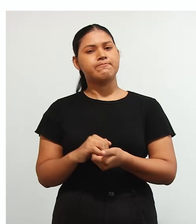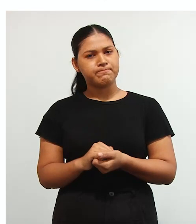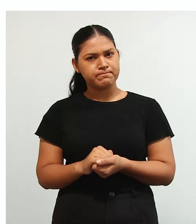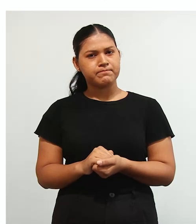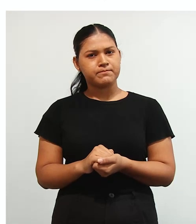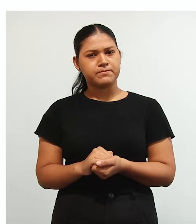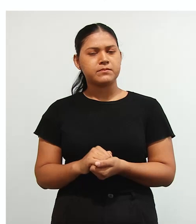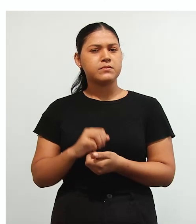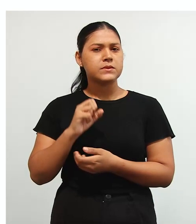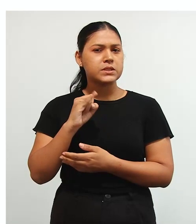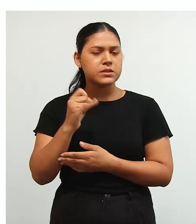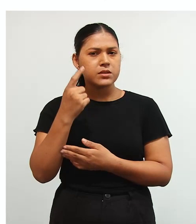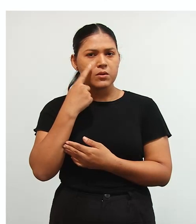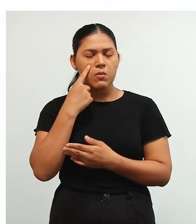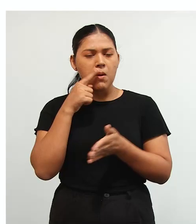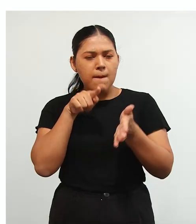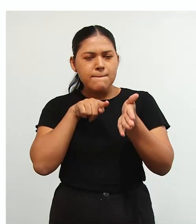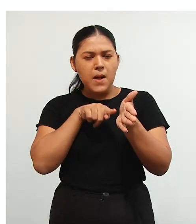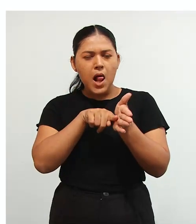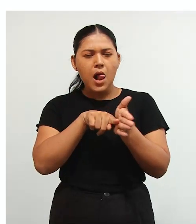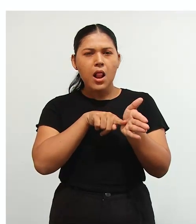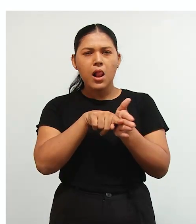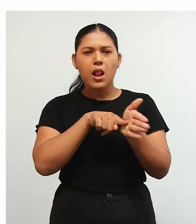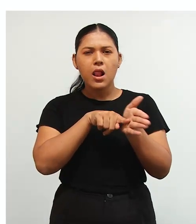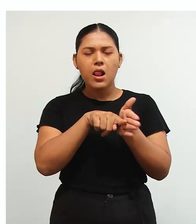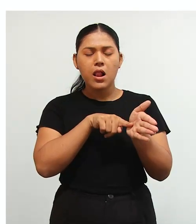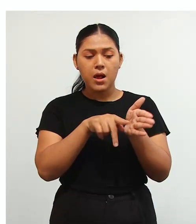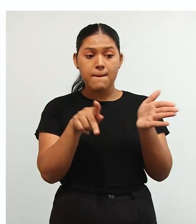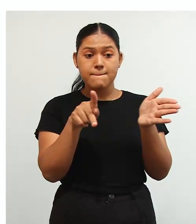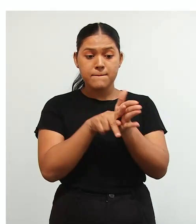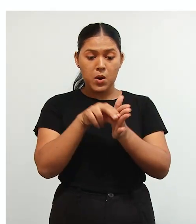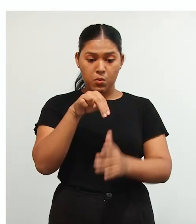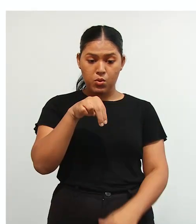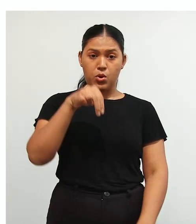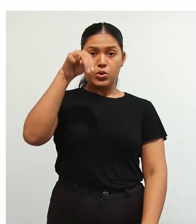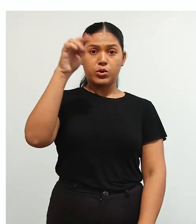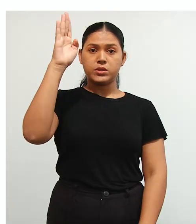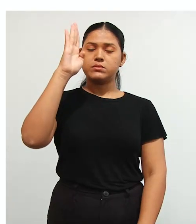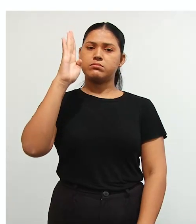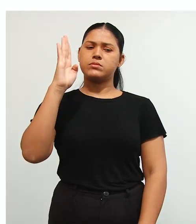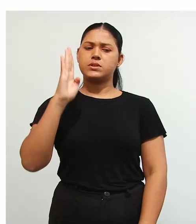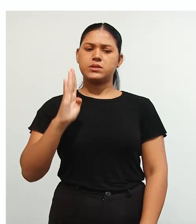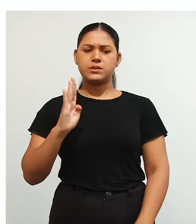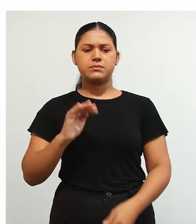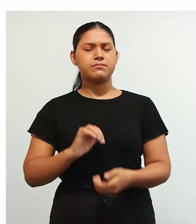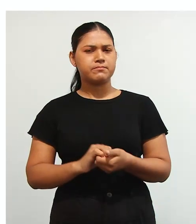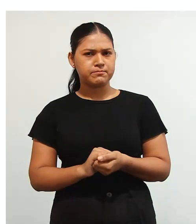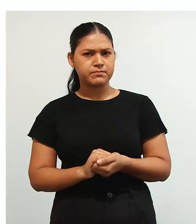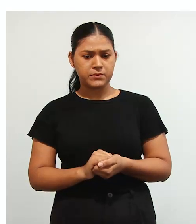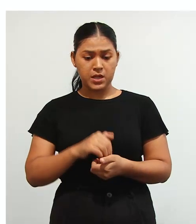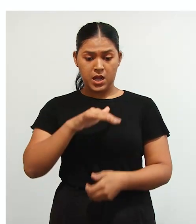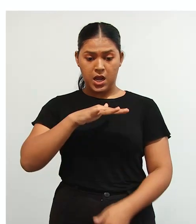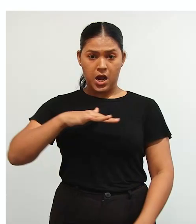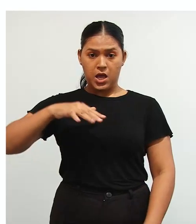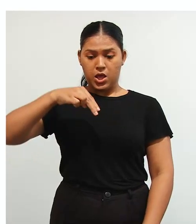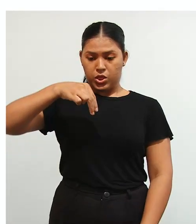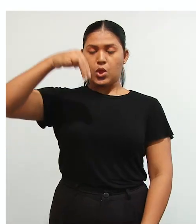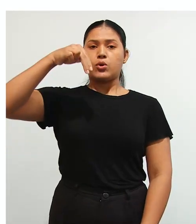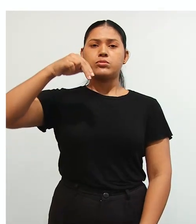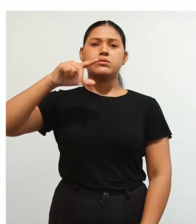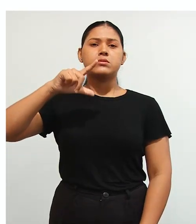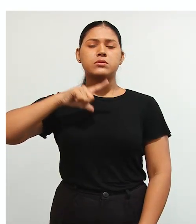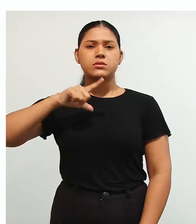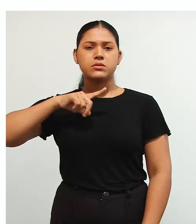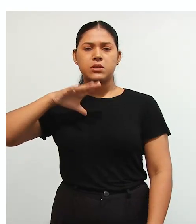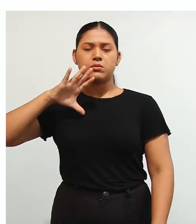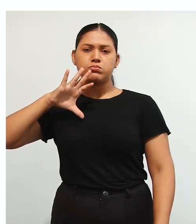Então, se eu pego o censo demográfico da região norte, o que eu vou observar? A região norte é